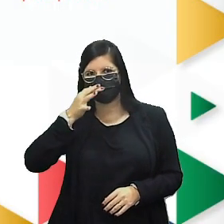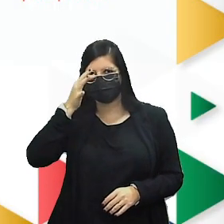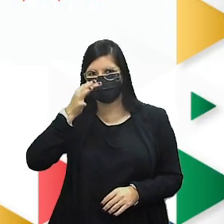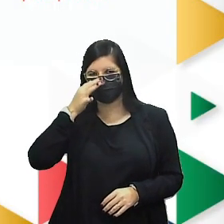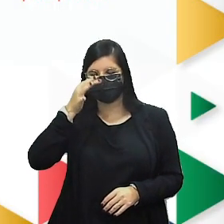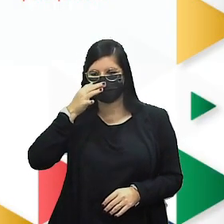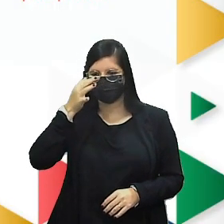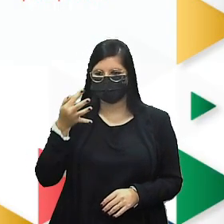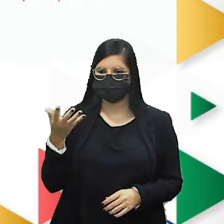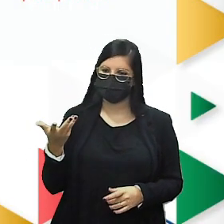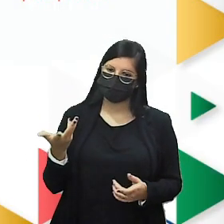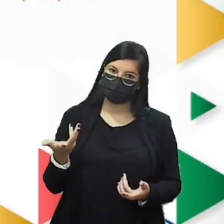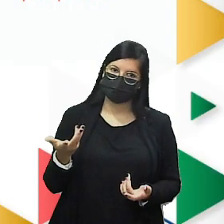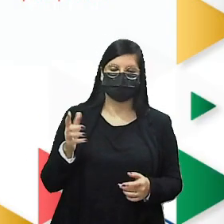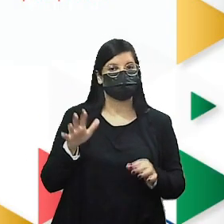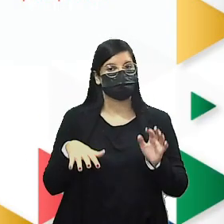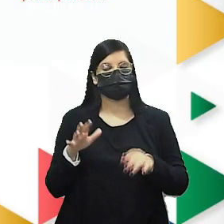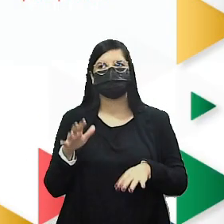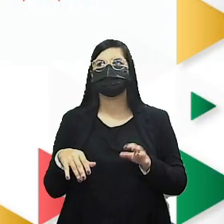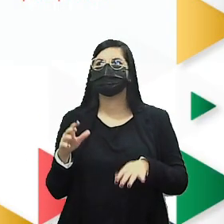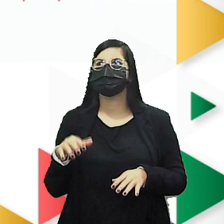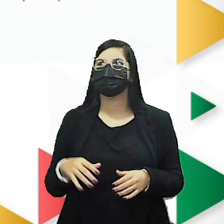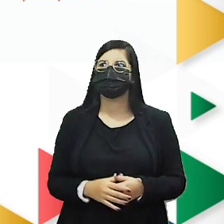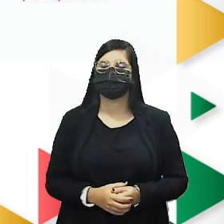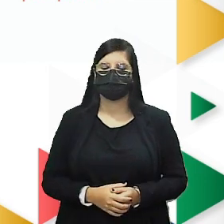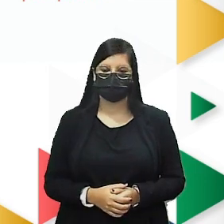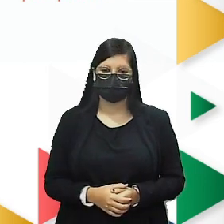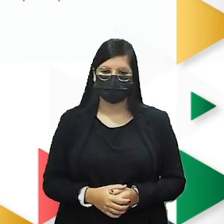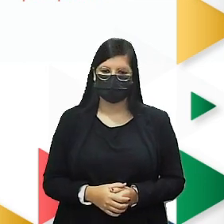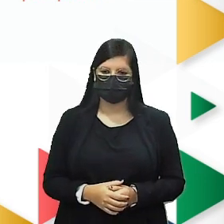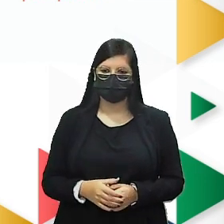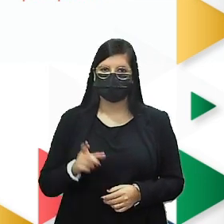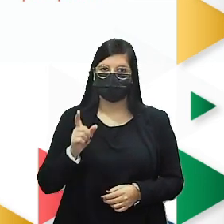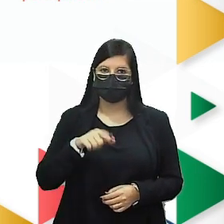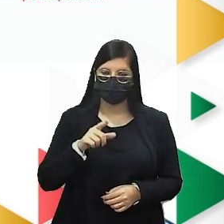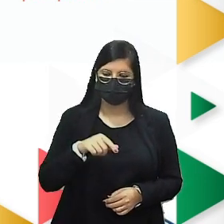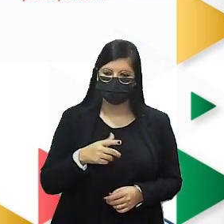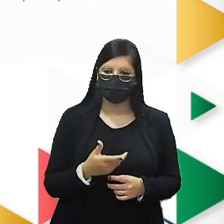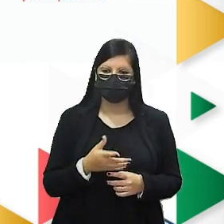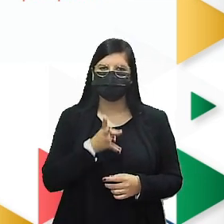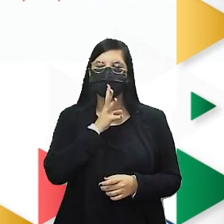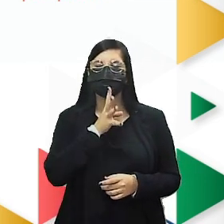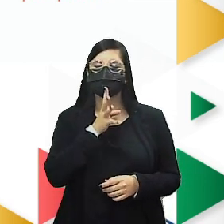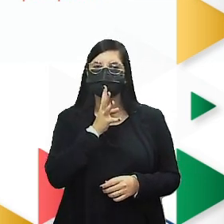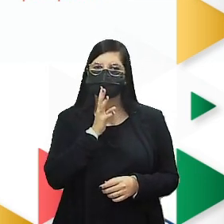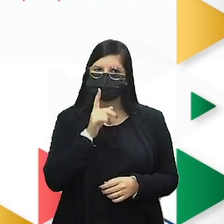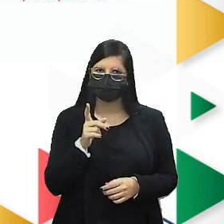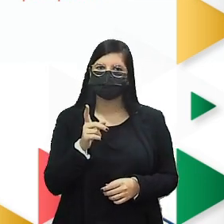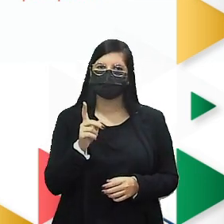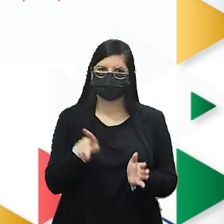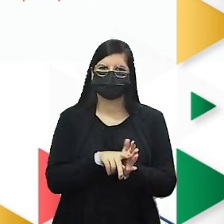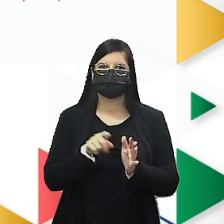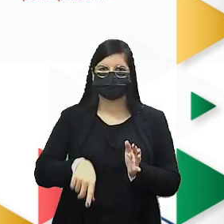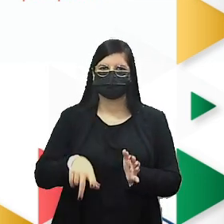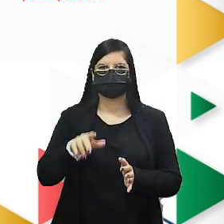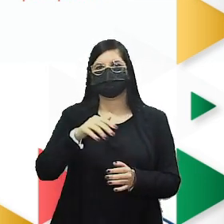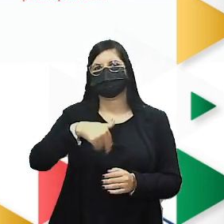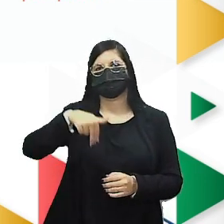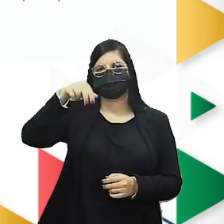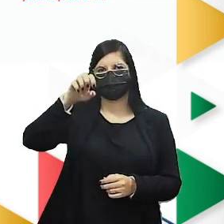comadre Florzinha, outra Fulozinha, ou Fulozinha, enfim, que é bem conhecida a nossa, né, muita gente